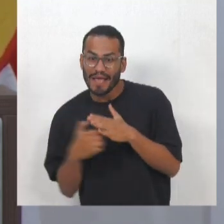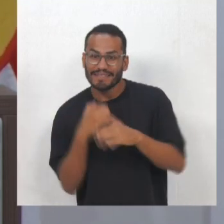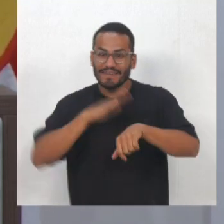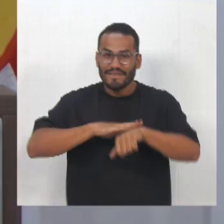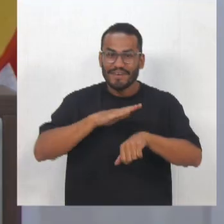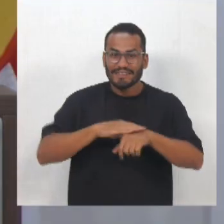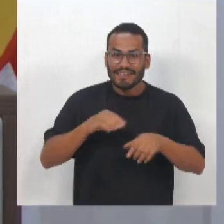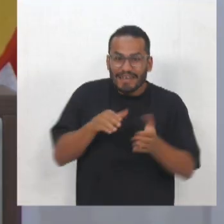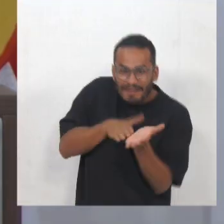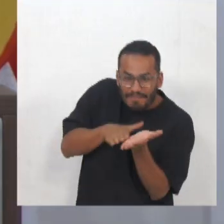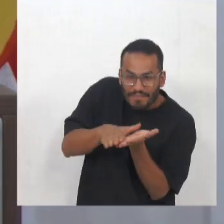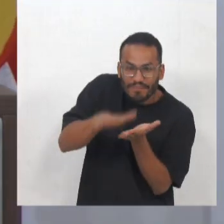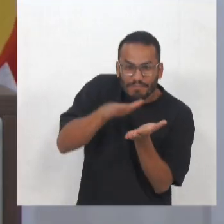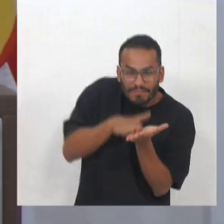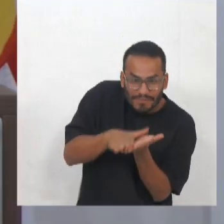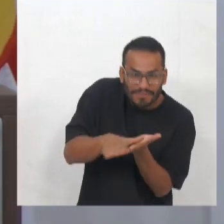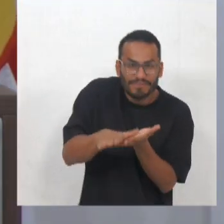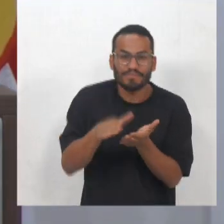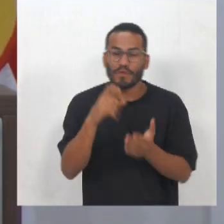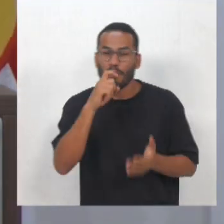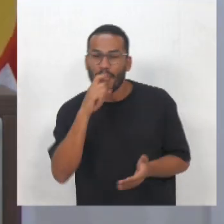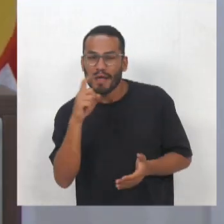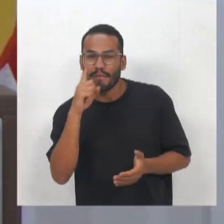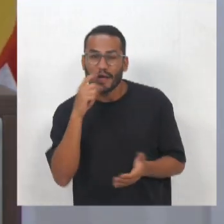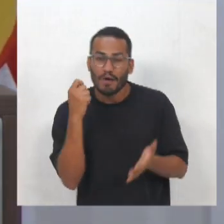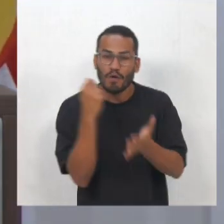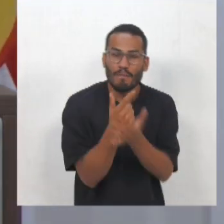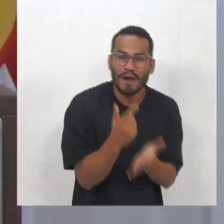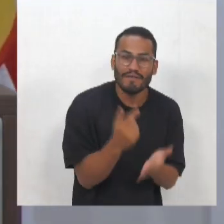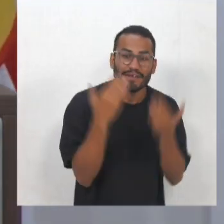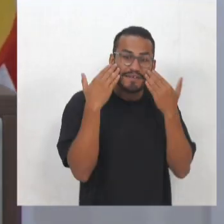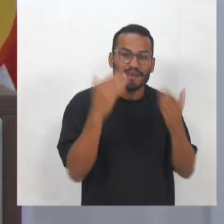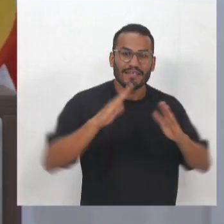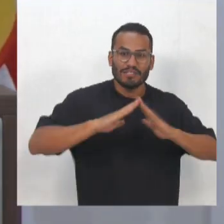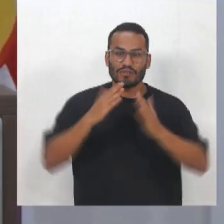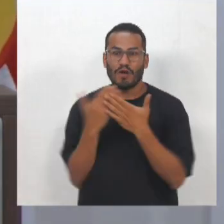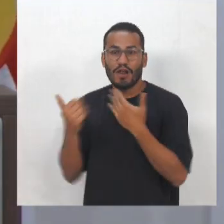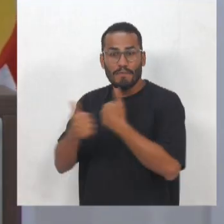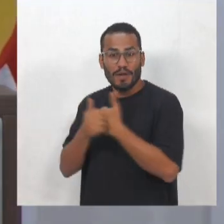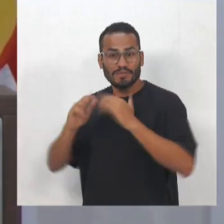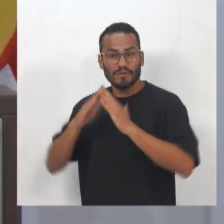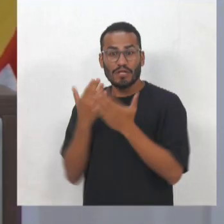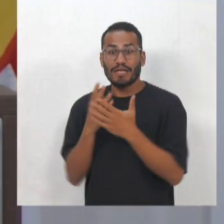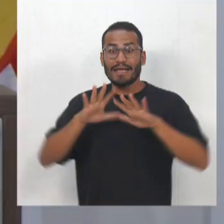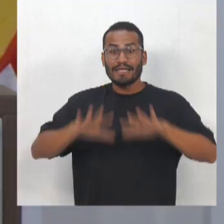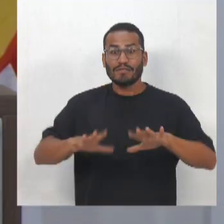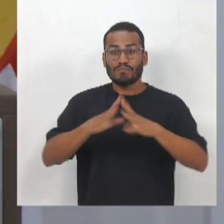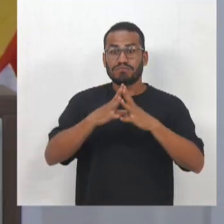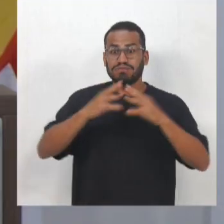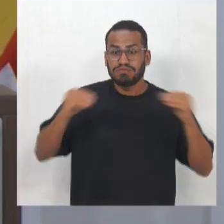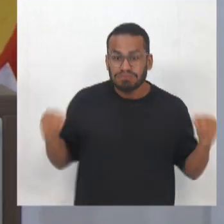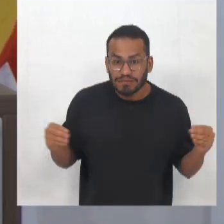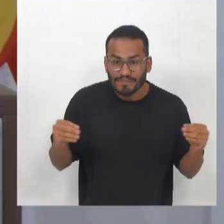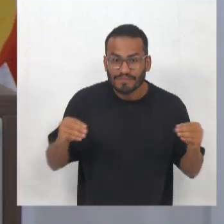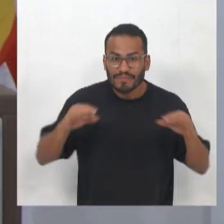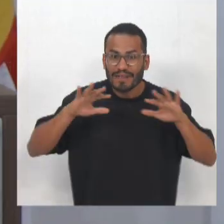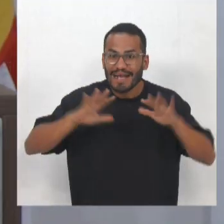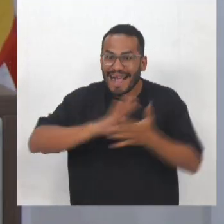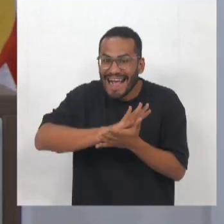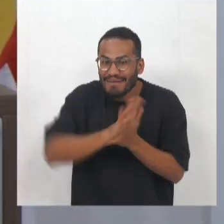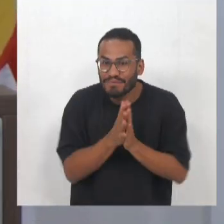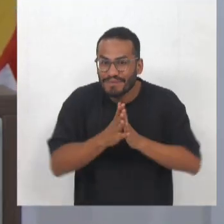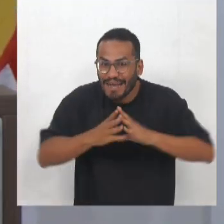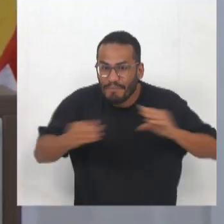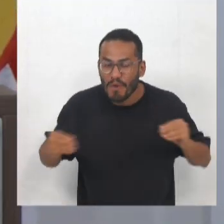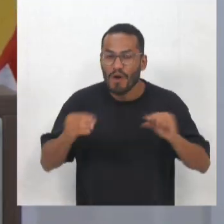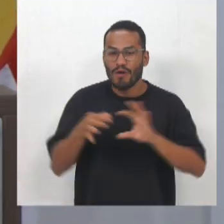fazia, confeccionava, o pai comprava lá na frente da escola, próximo, e simplesmente isso foi, de uma hora para outra, matou. Agora eles